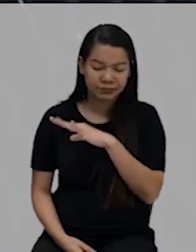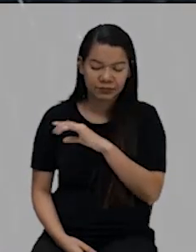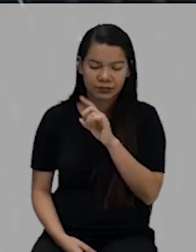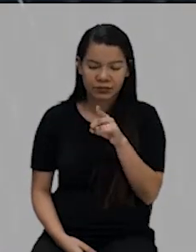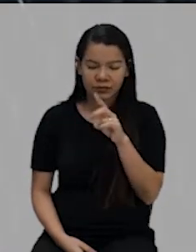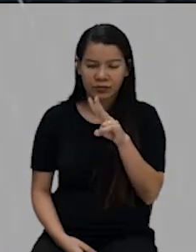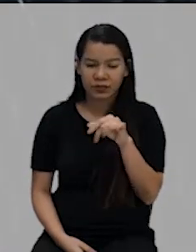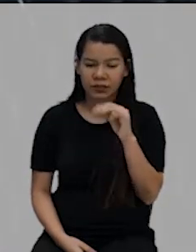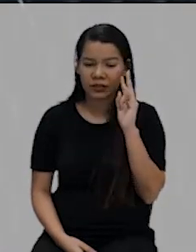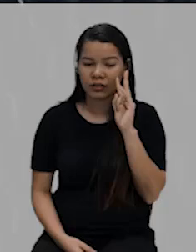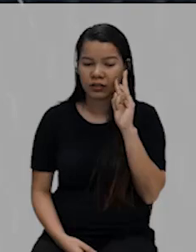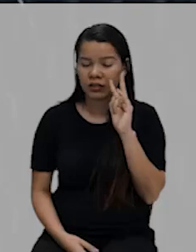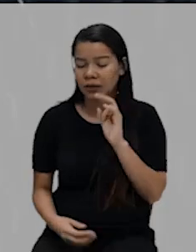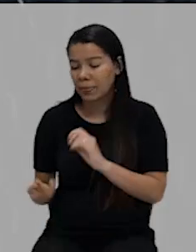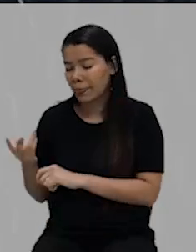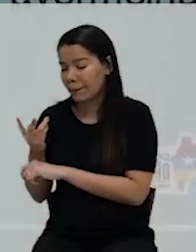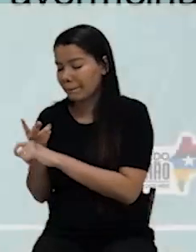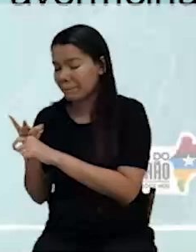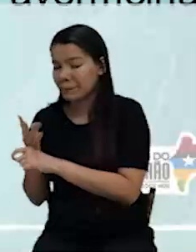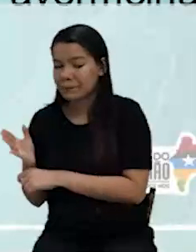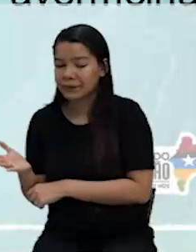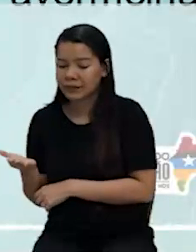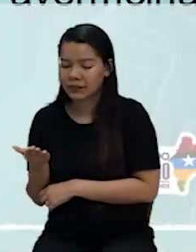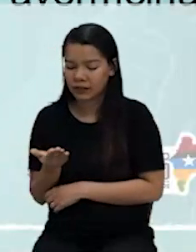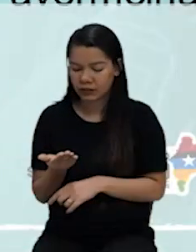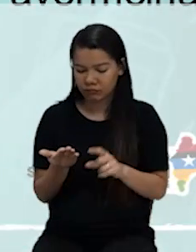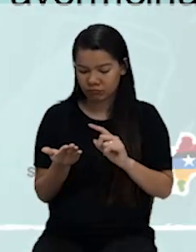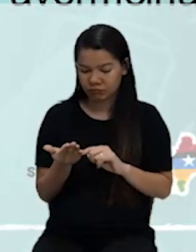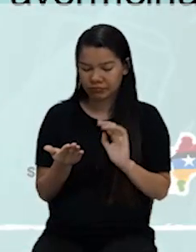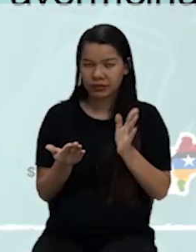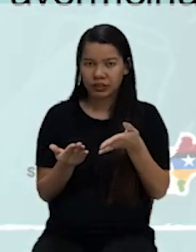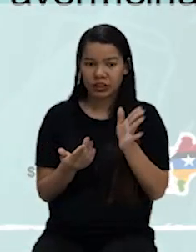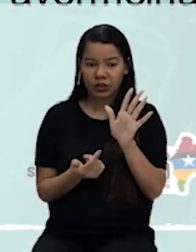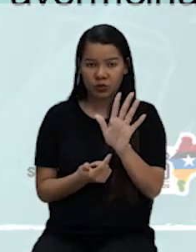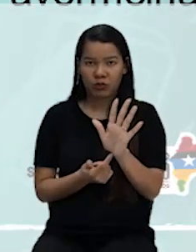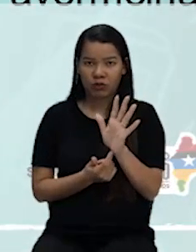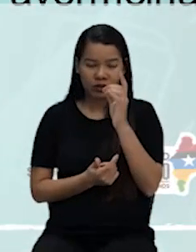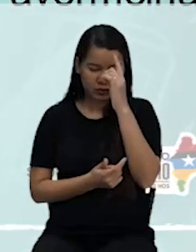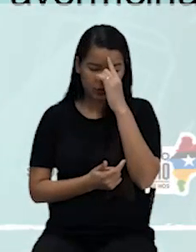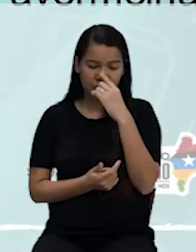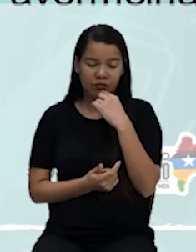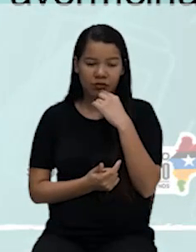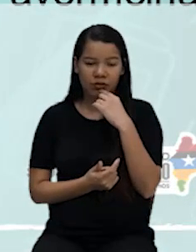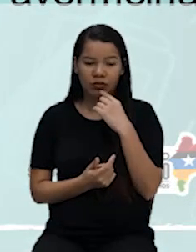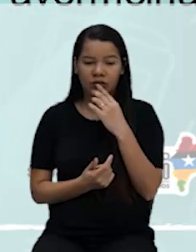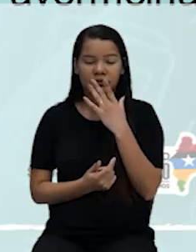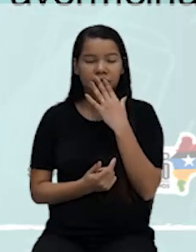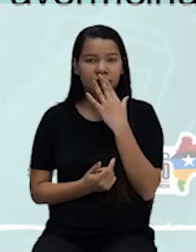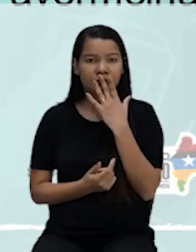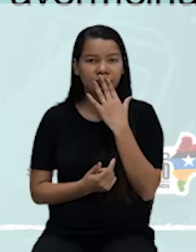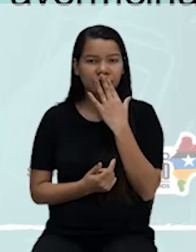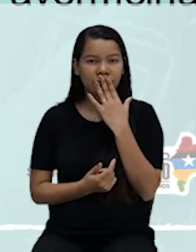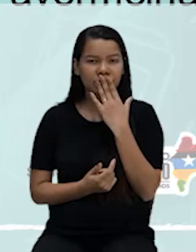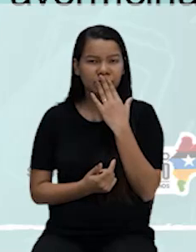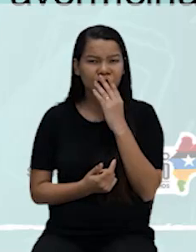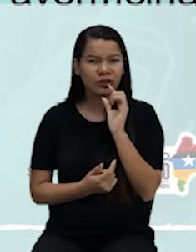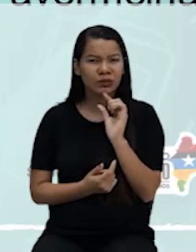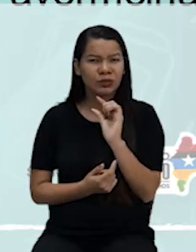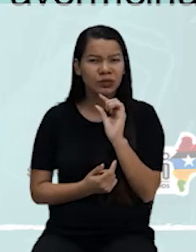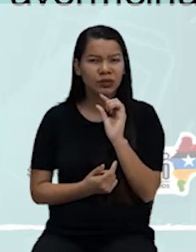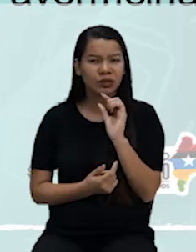vai pegar e ele já está com essa aparência aqui na tela, Com essa coloração um